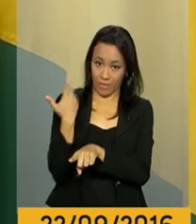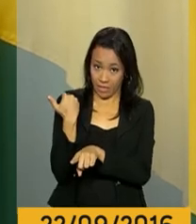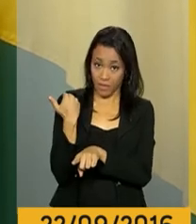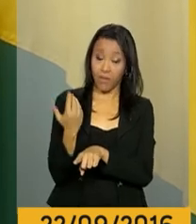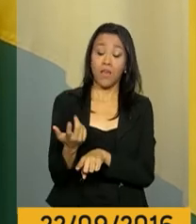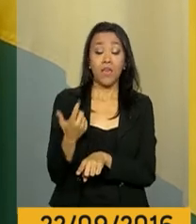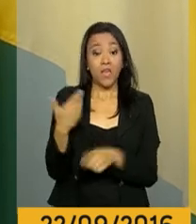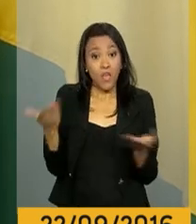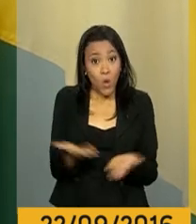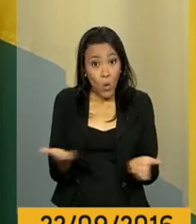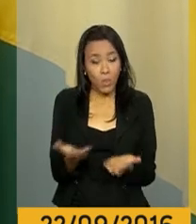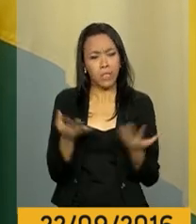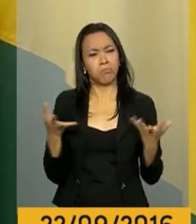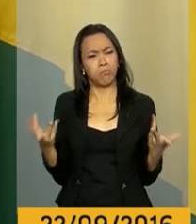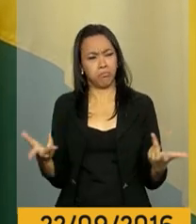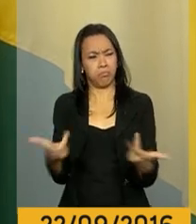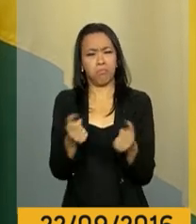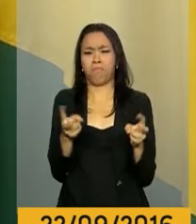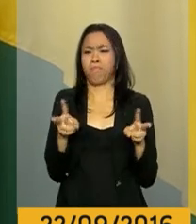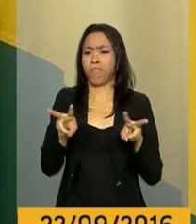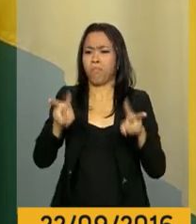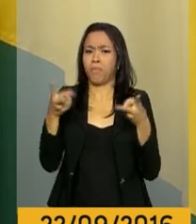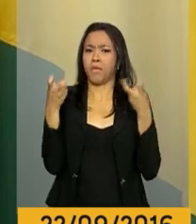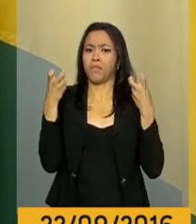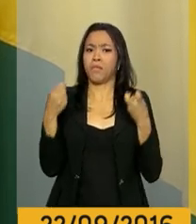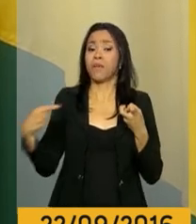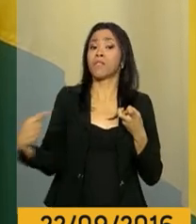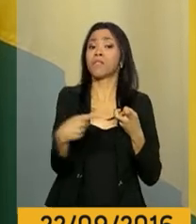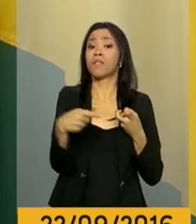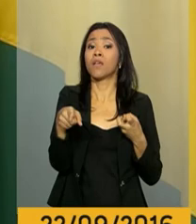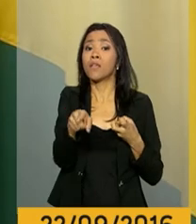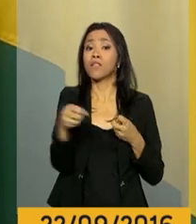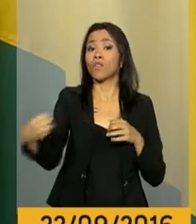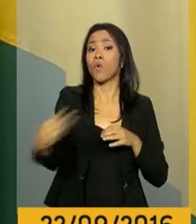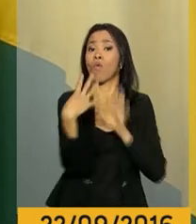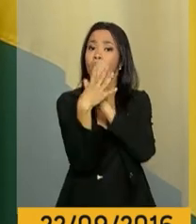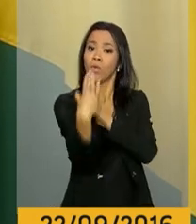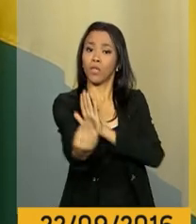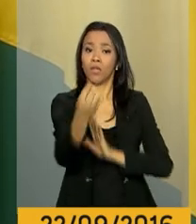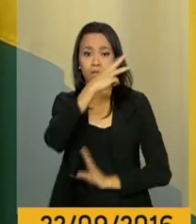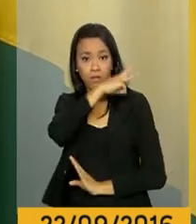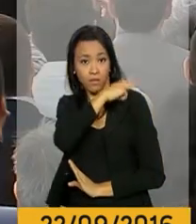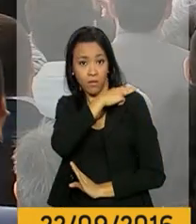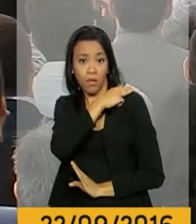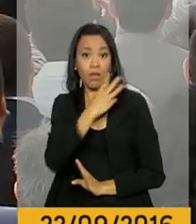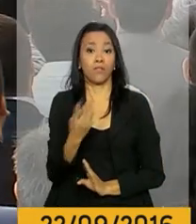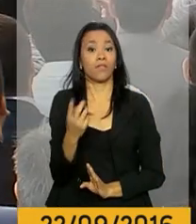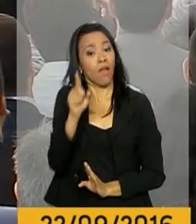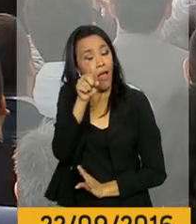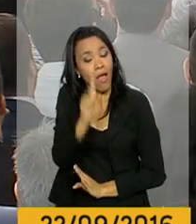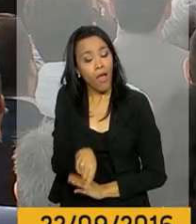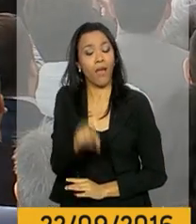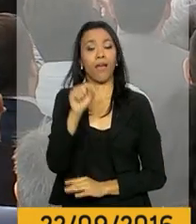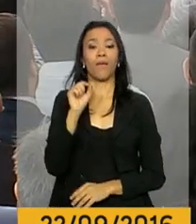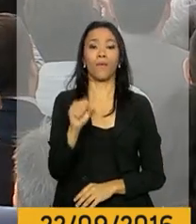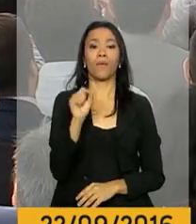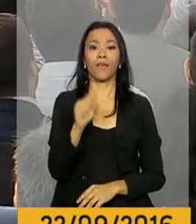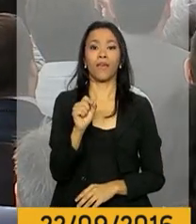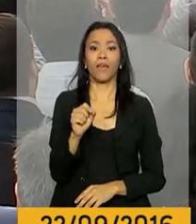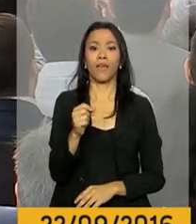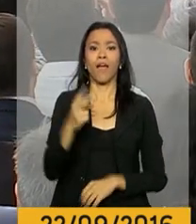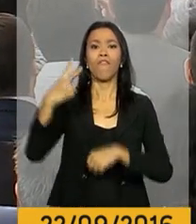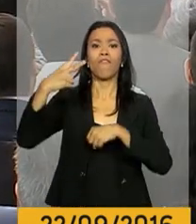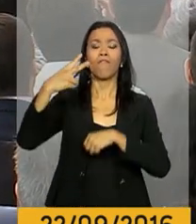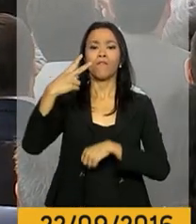muito mais aperfeiçoamente esta nova estrutura do ensino médio Visa exatamente a acolher a